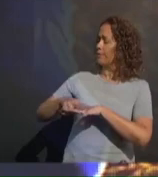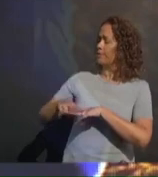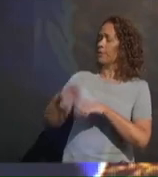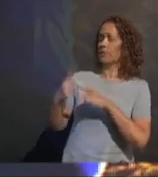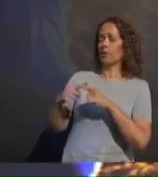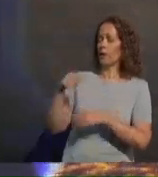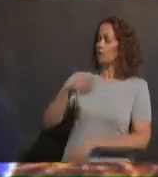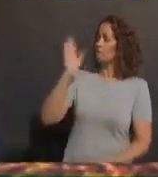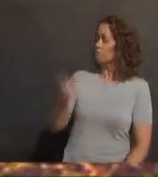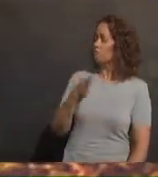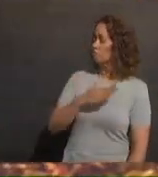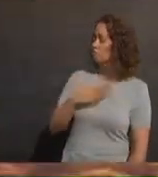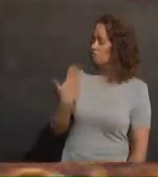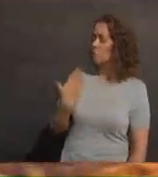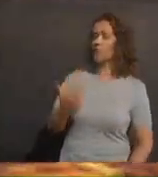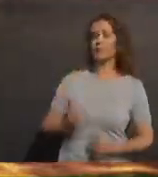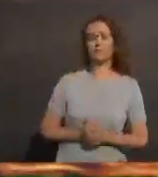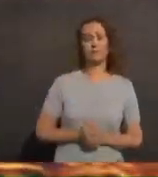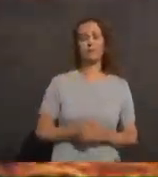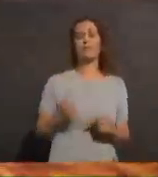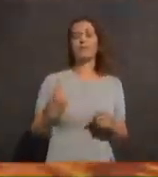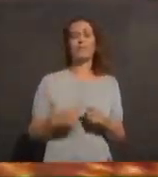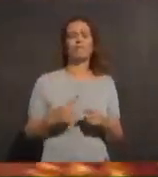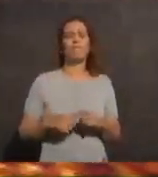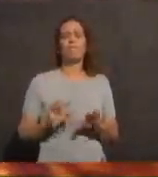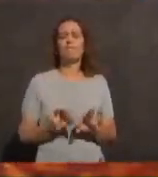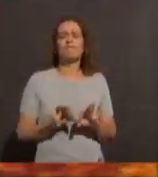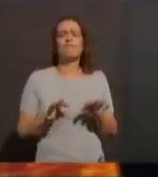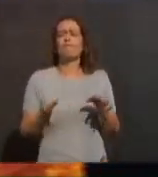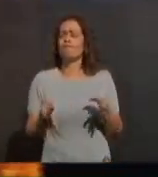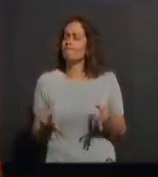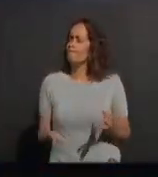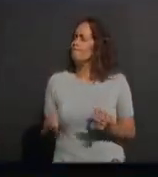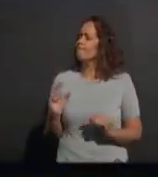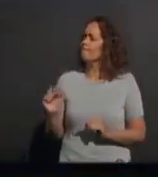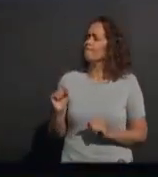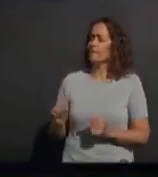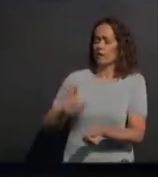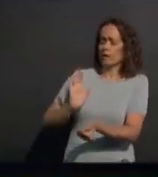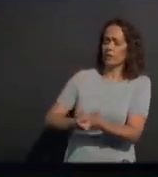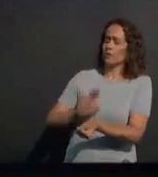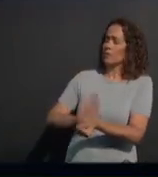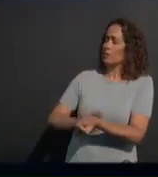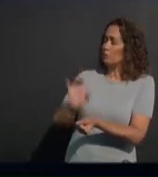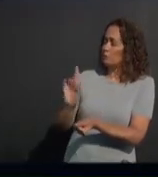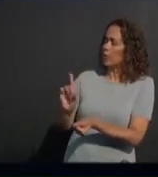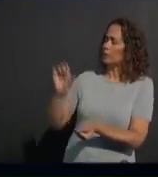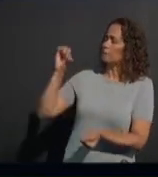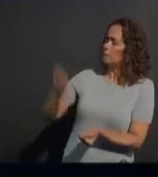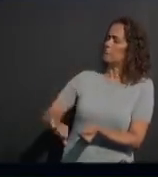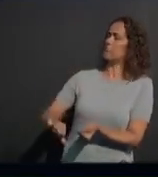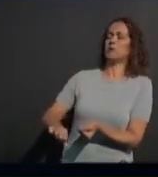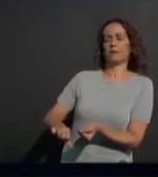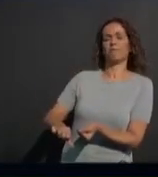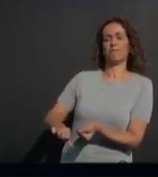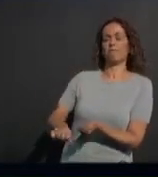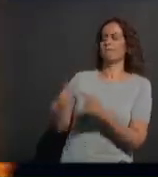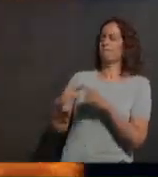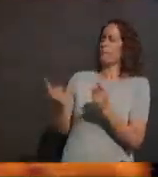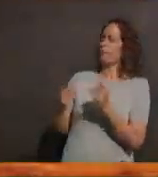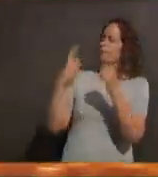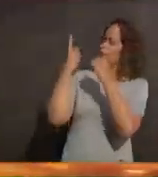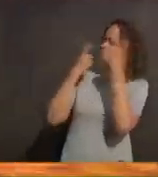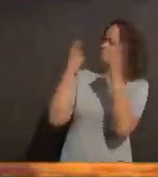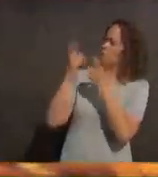Falou assim: olha, a coisa mais simples que eu achei aqui no exame do senhor foi diabetes, da pior. Mas eu não vou preocupar